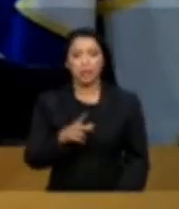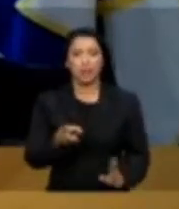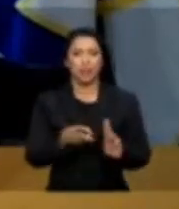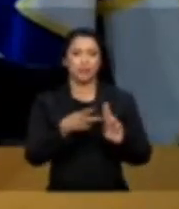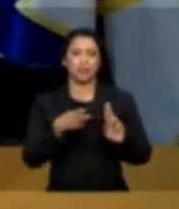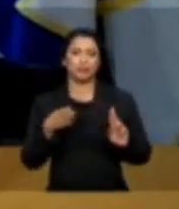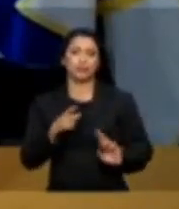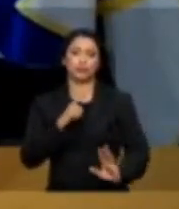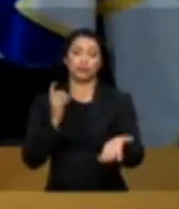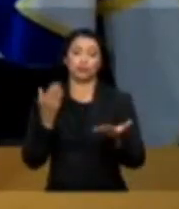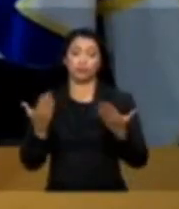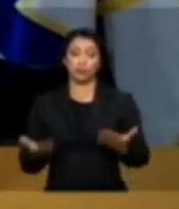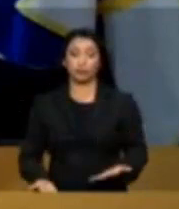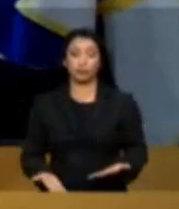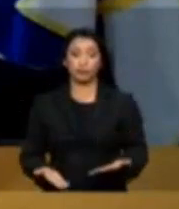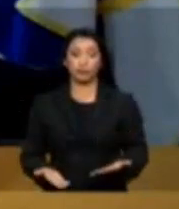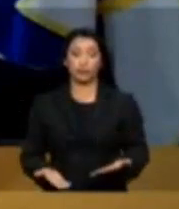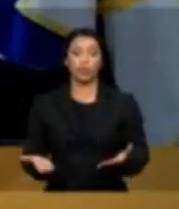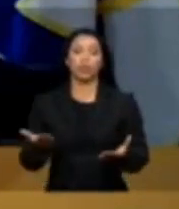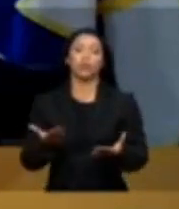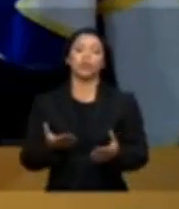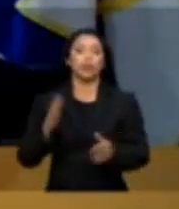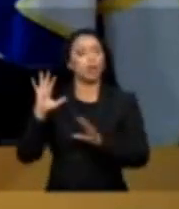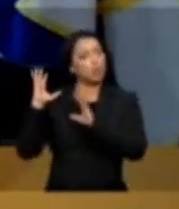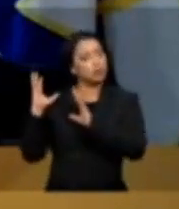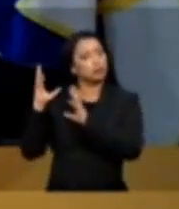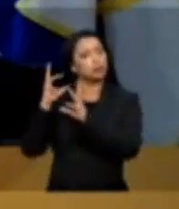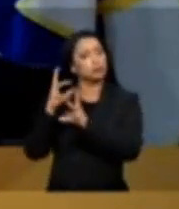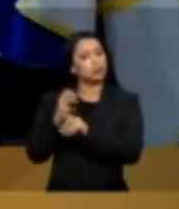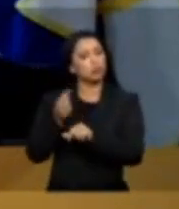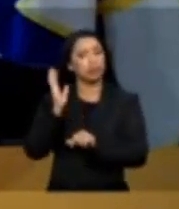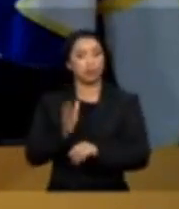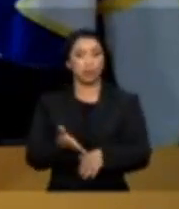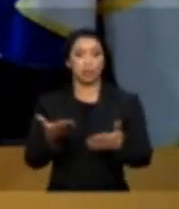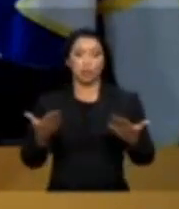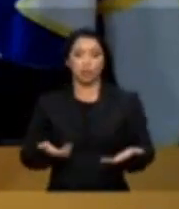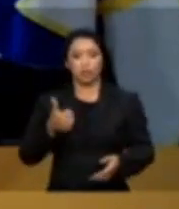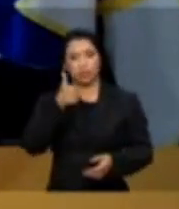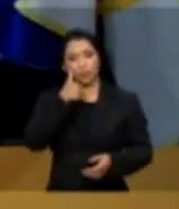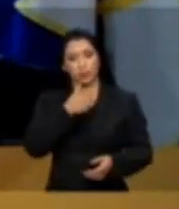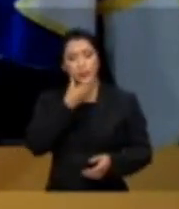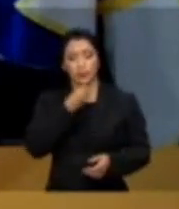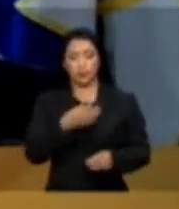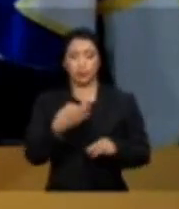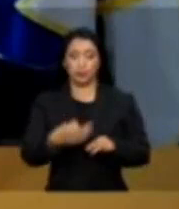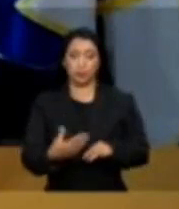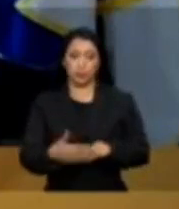remotíssima, suplantada pelo processo histórico. Senhoras ministras, senhores